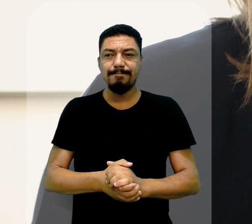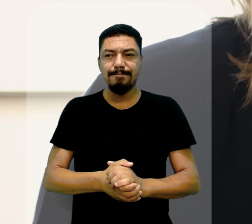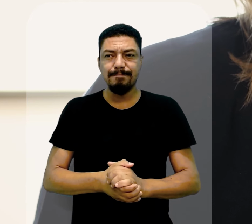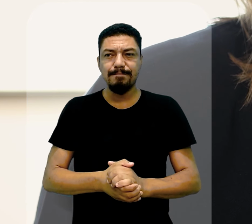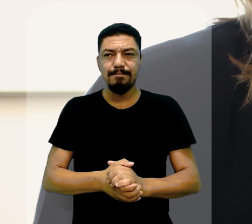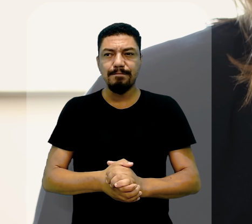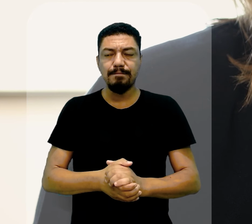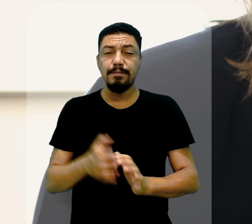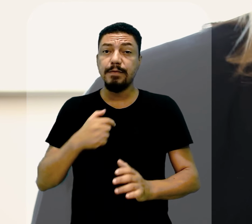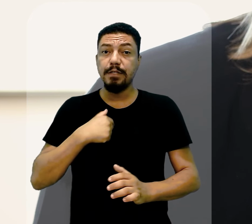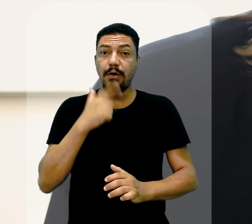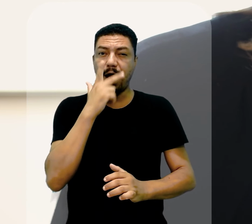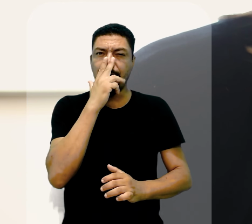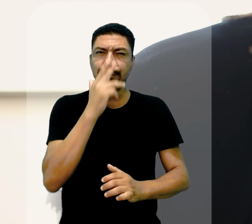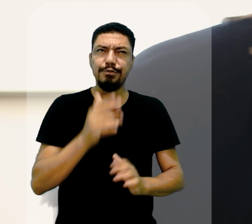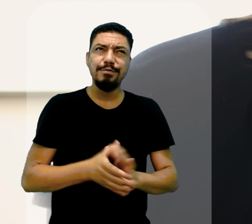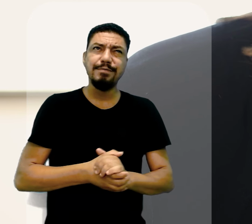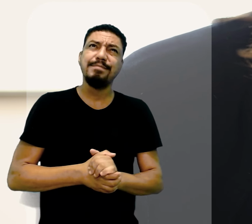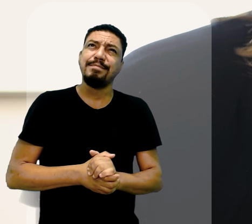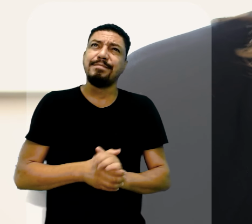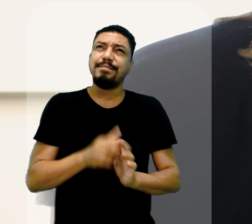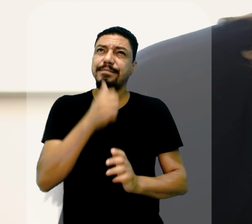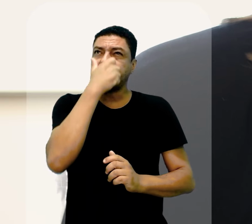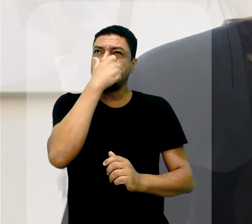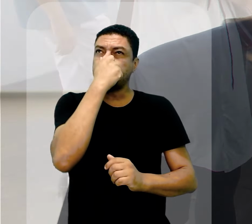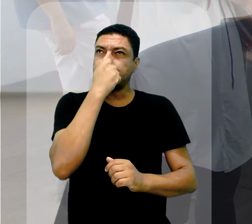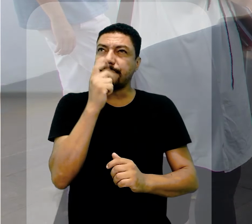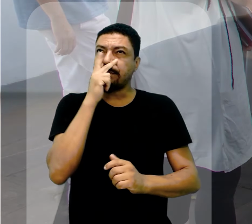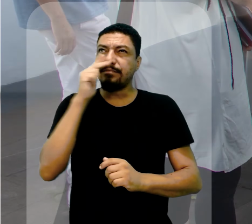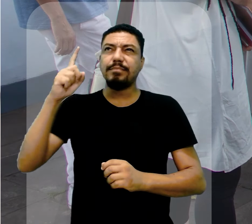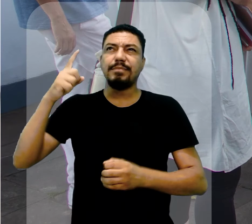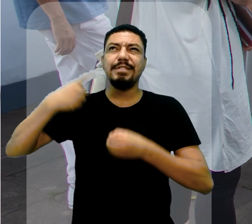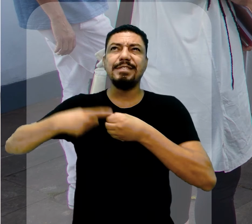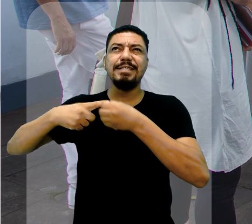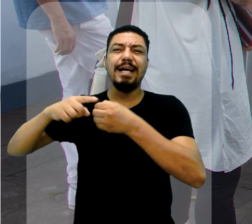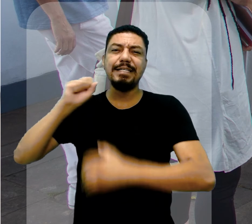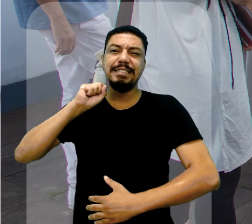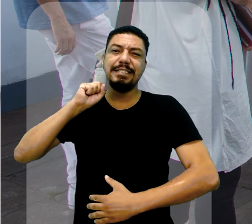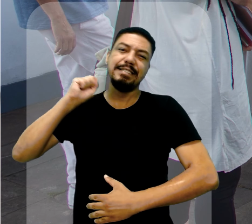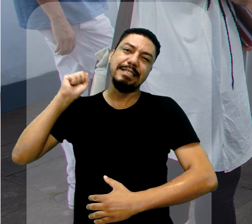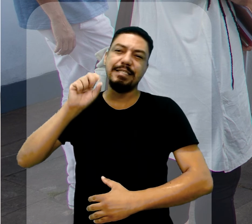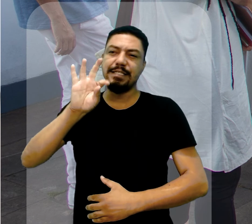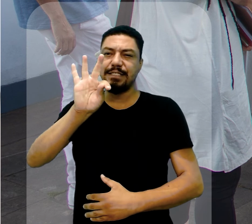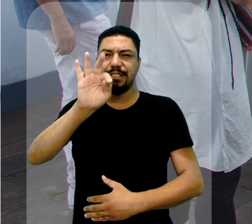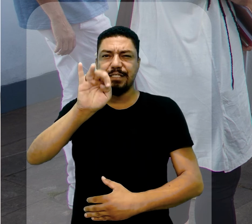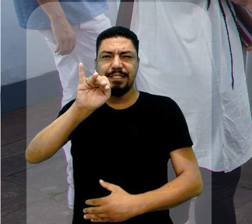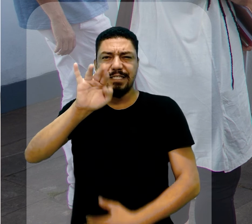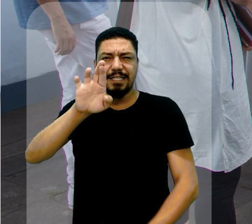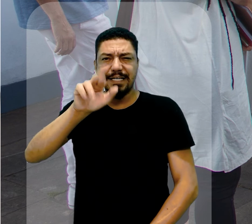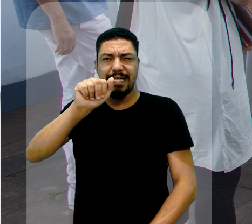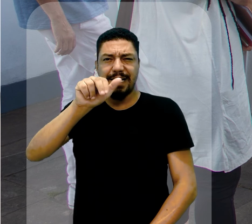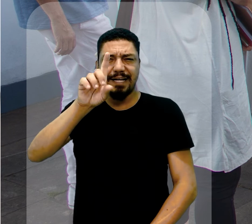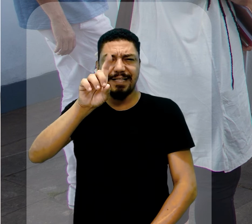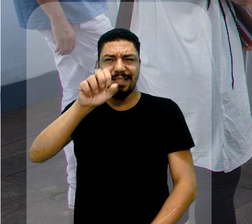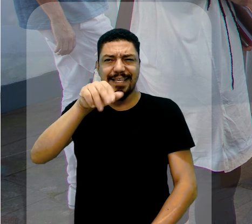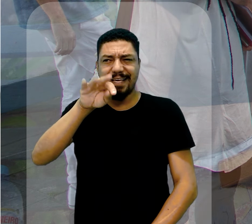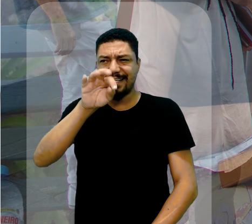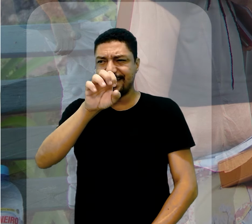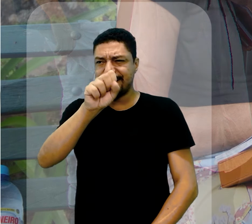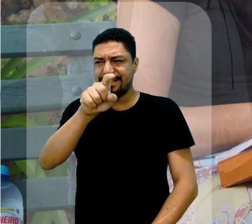Eu acho que, não me lembro se foi em Tiradentes especificamente, mas a capa do Cerco Flutuante ela tem uma